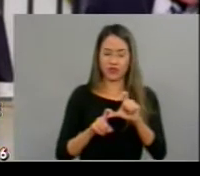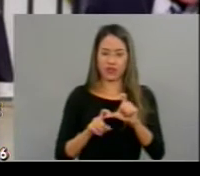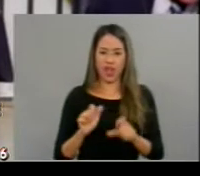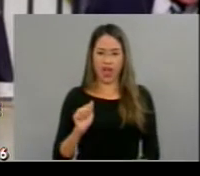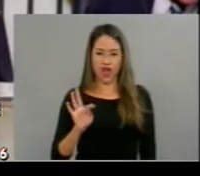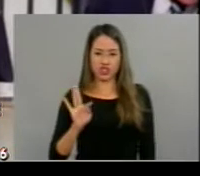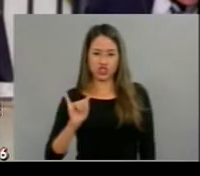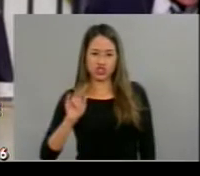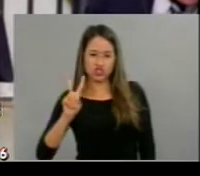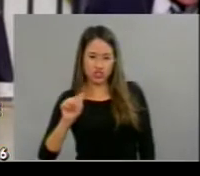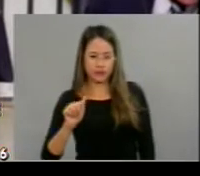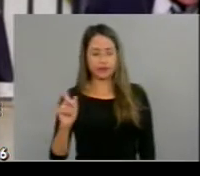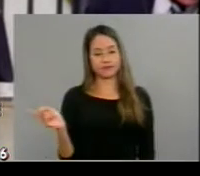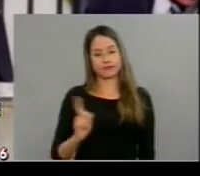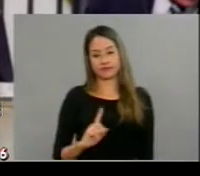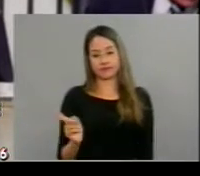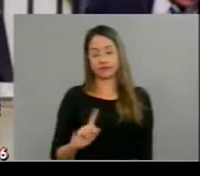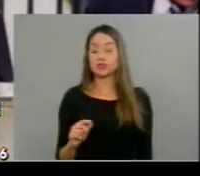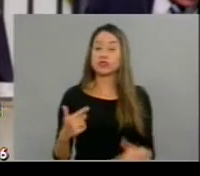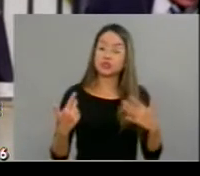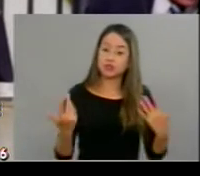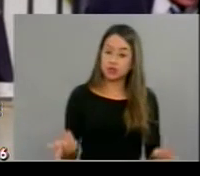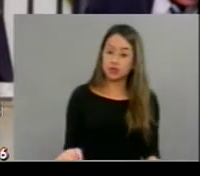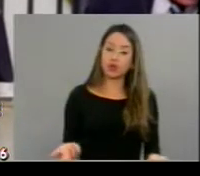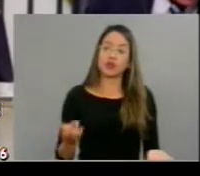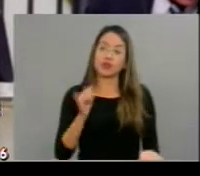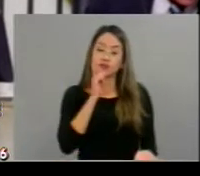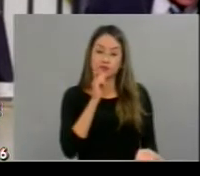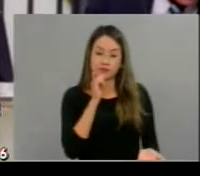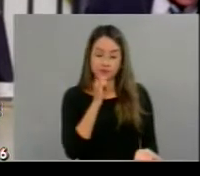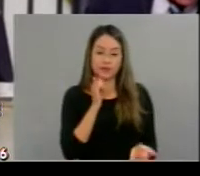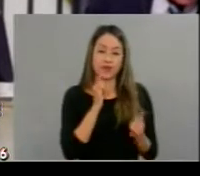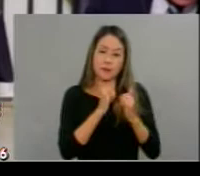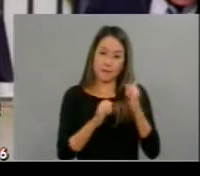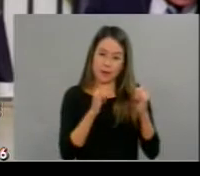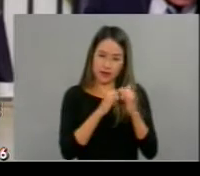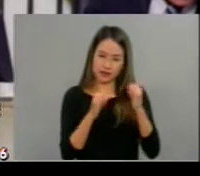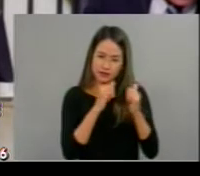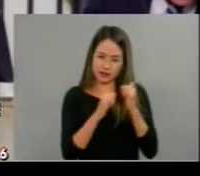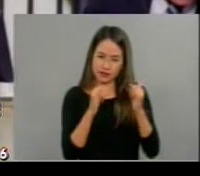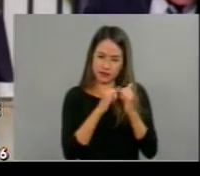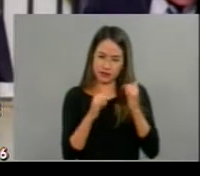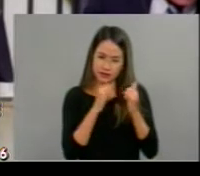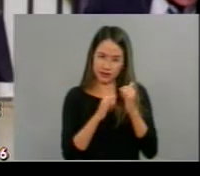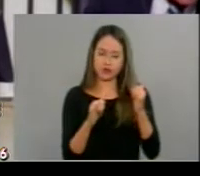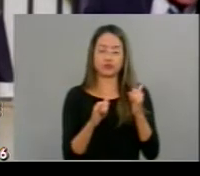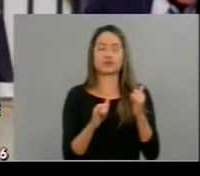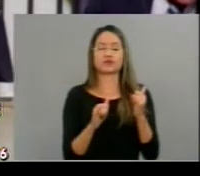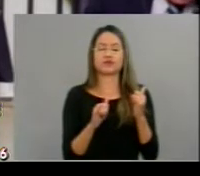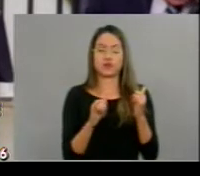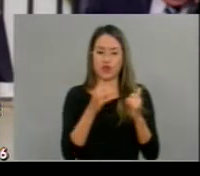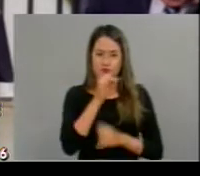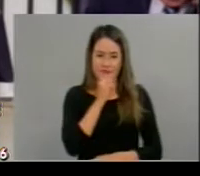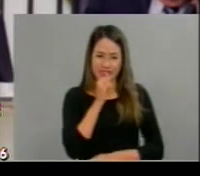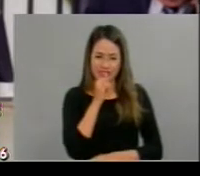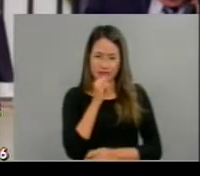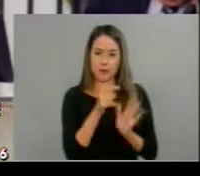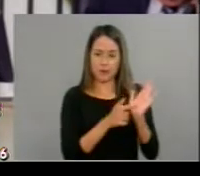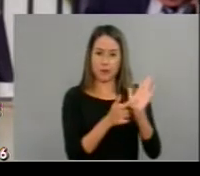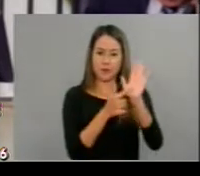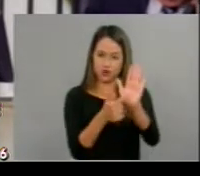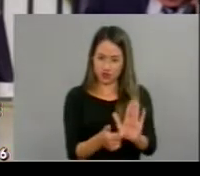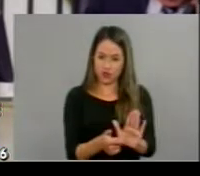E vou puxar um gancho aqui, parecido, mas apenas para fazer uma outra alerta a todos nós